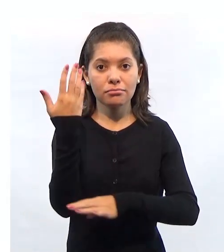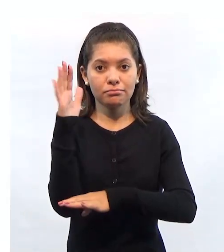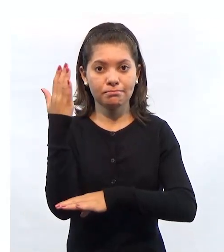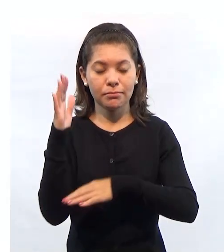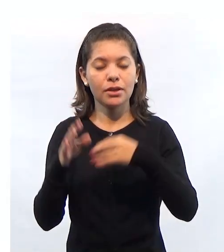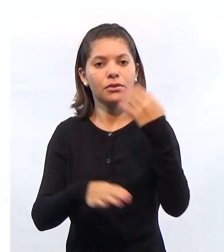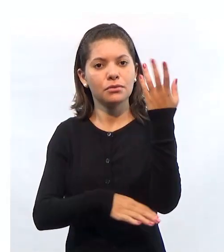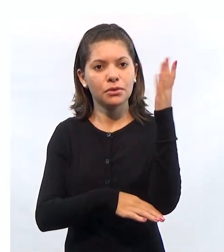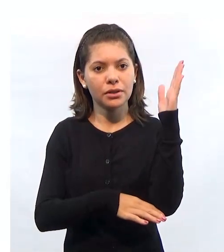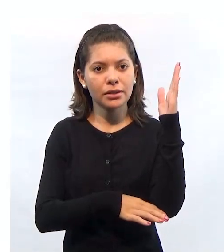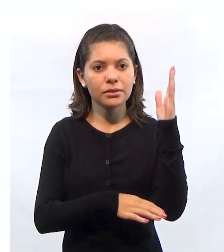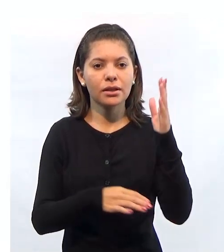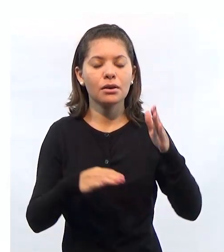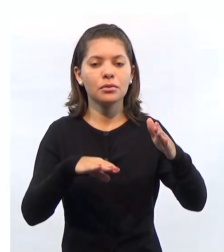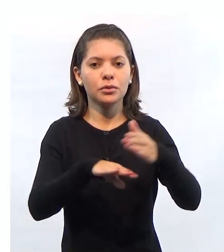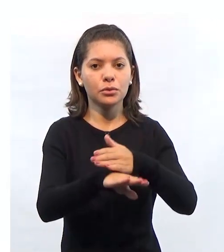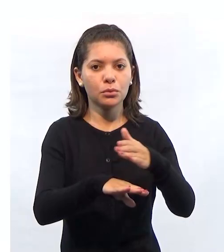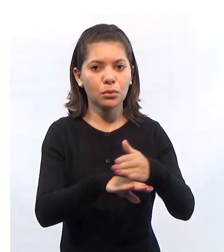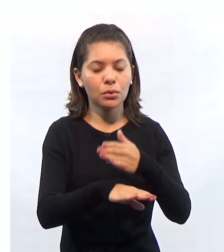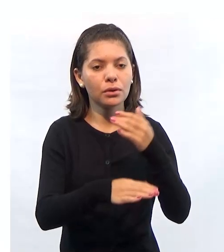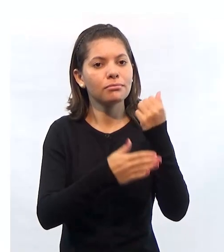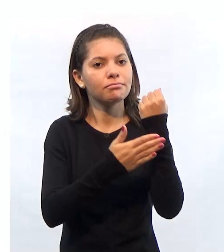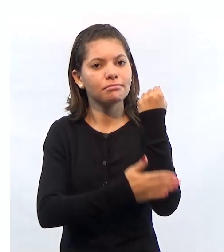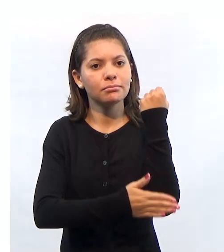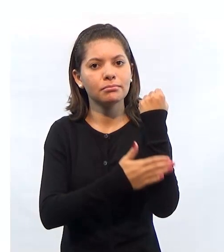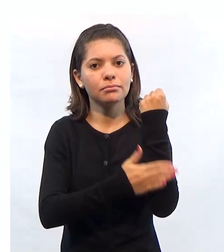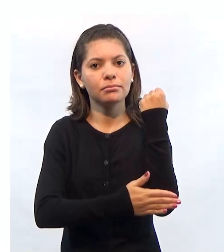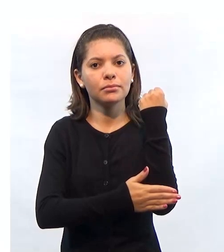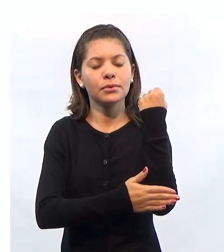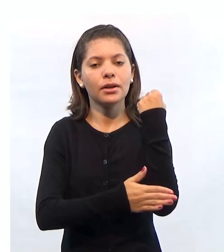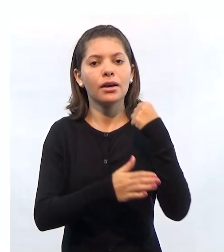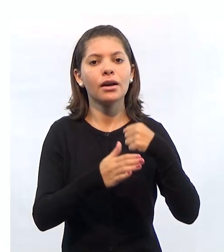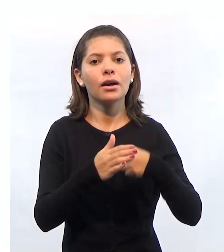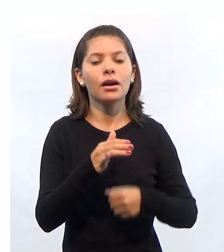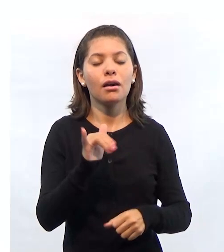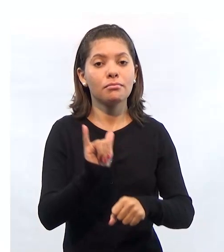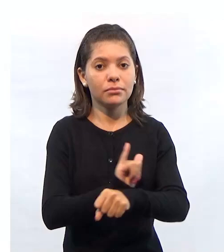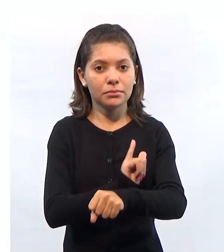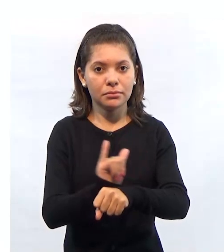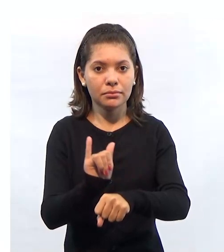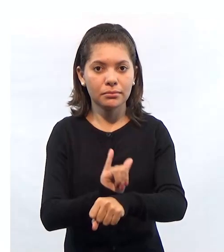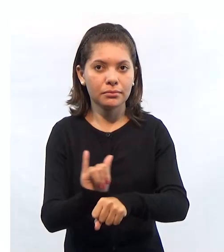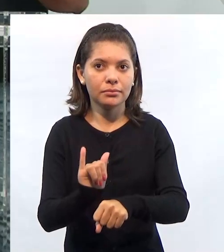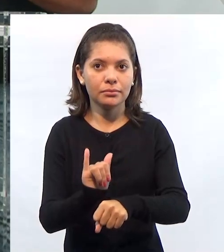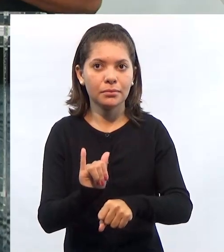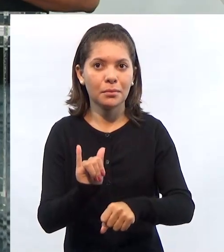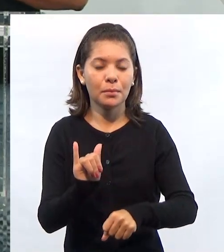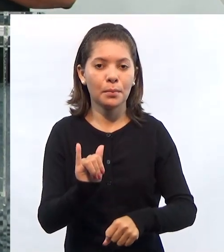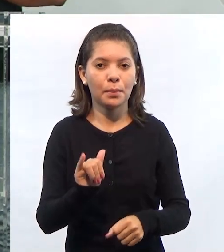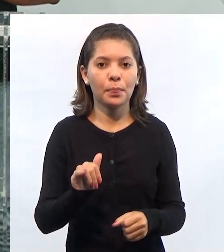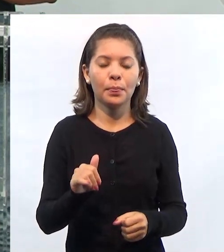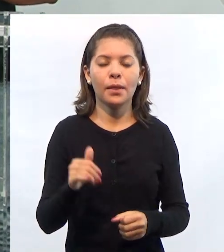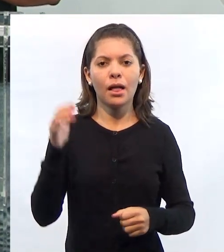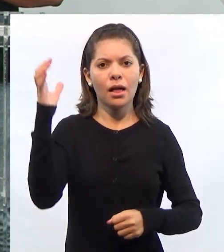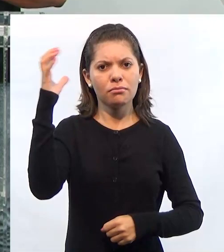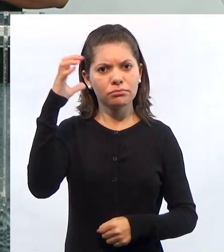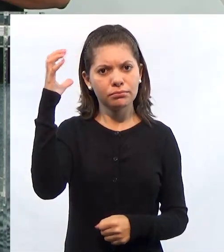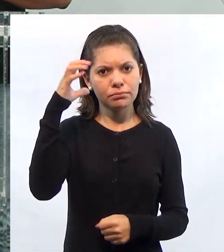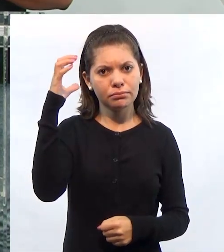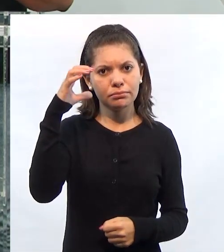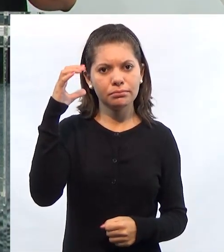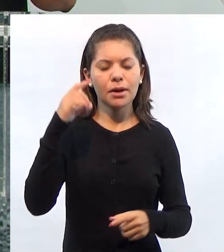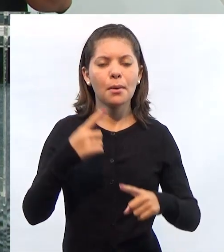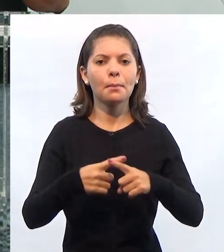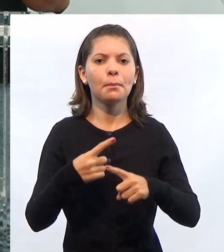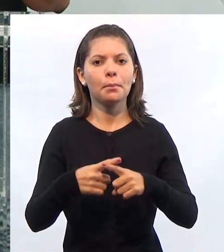florestais nativas, o estoque de madeira é um estoque estratégico na época chuvosa.